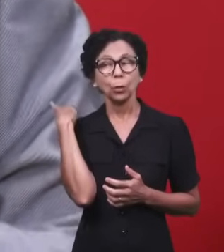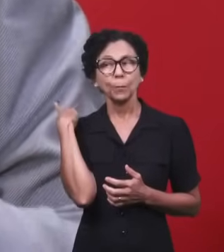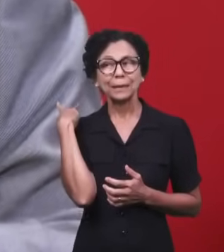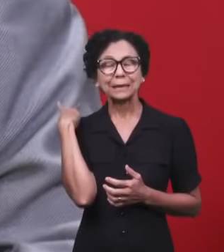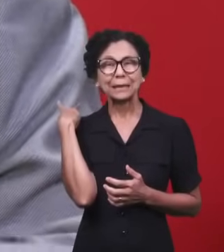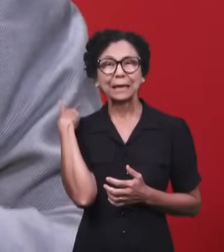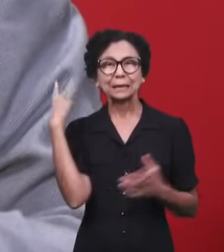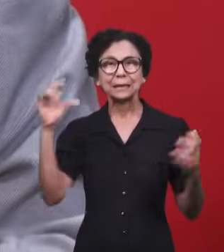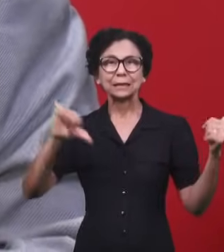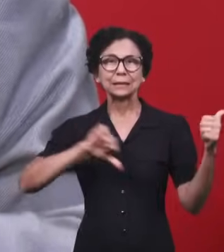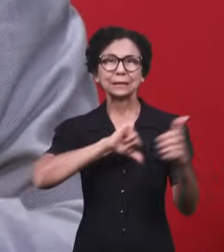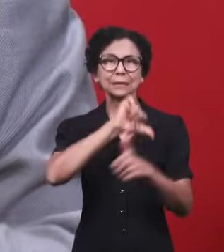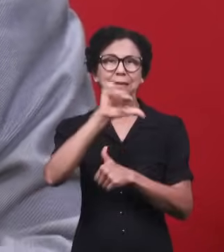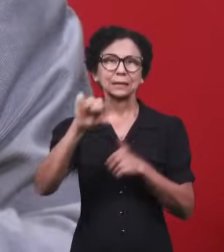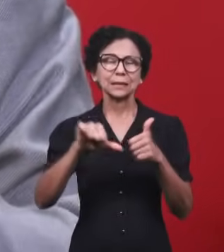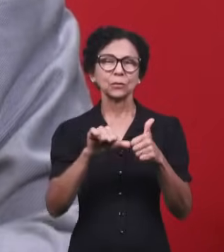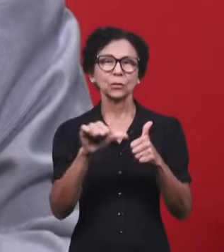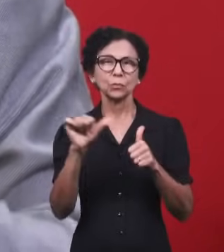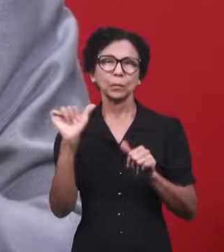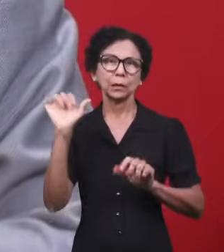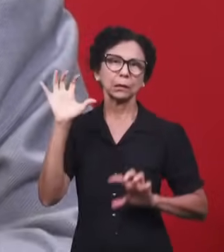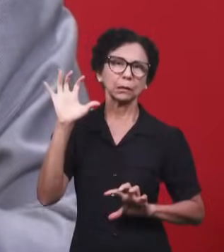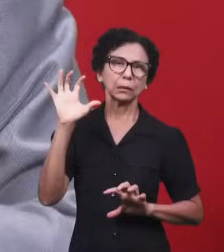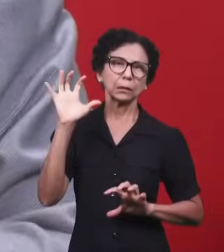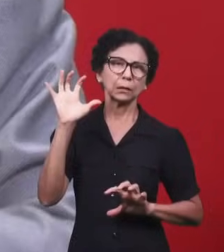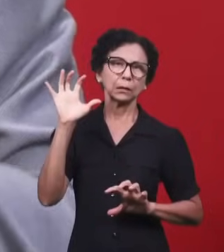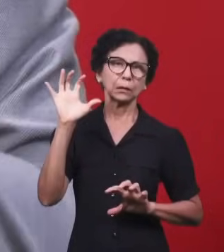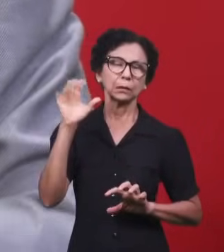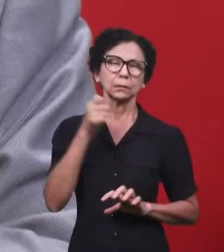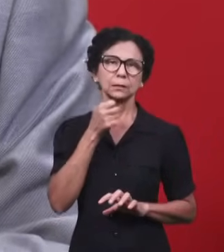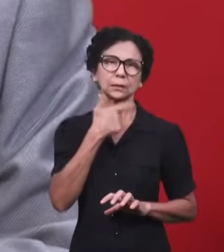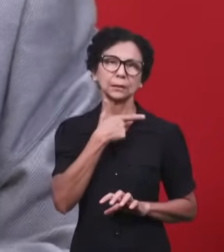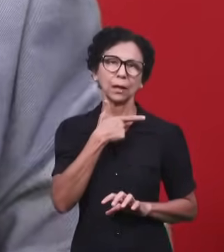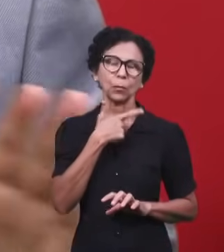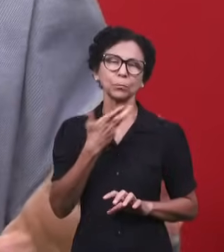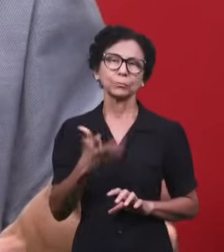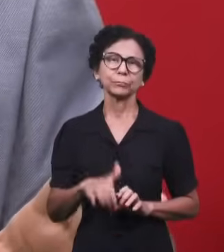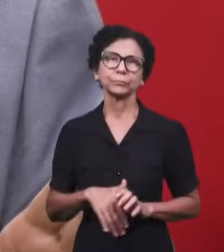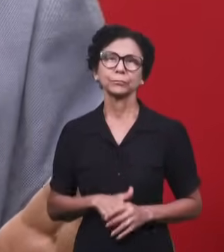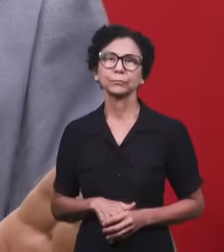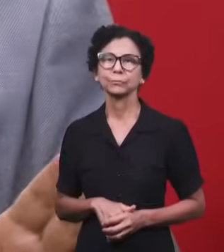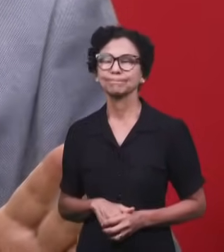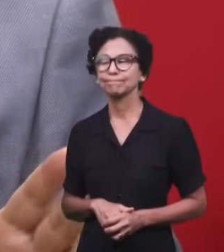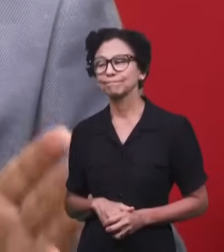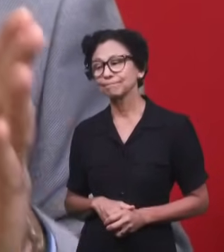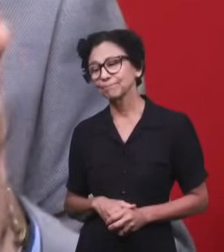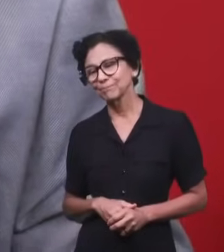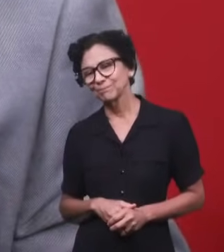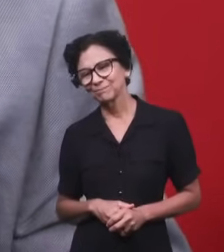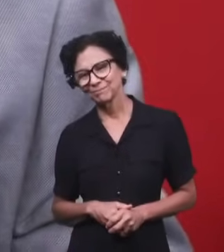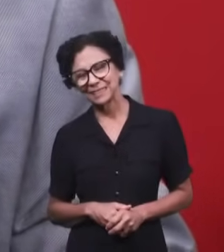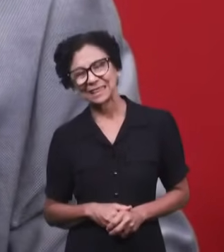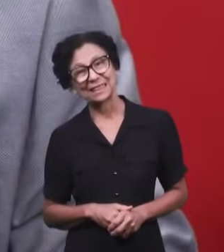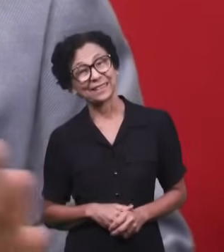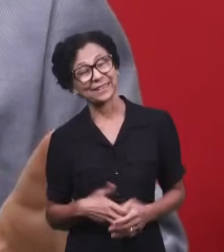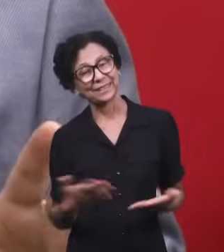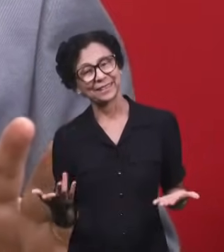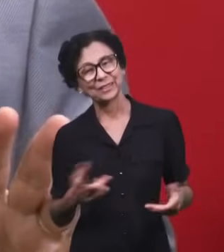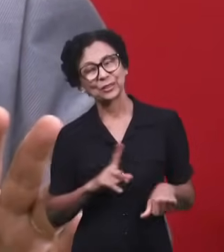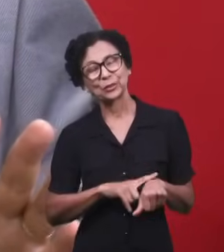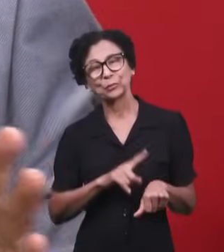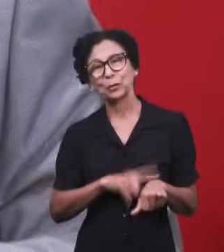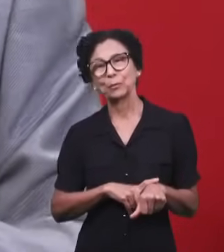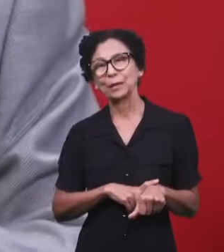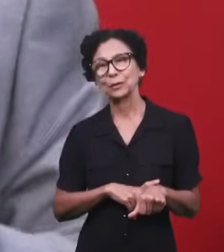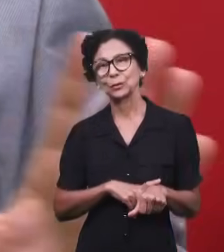por diversas situações e o Senhor foi tendo misericórdia, mas no momento do juízo não tem mais jeito. No momento do juízo não tem